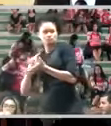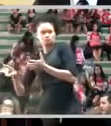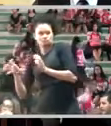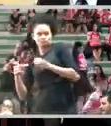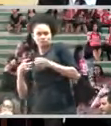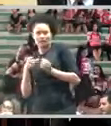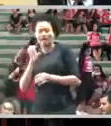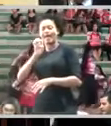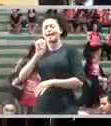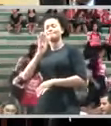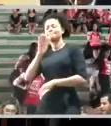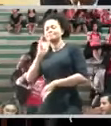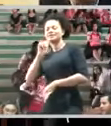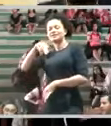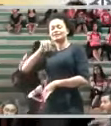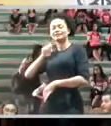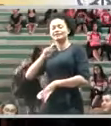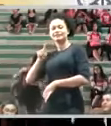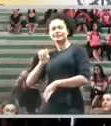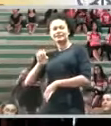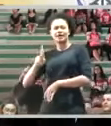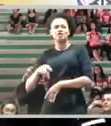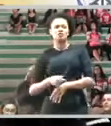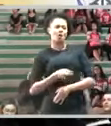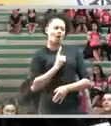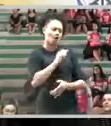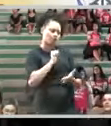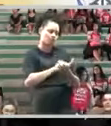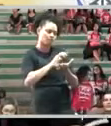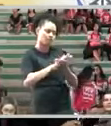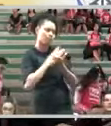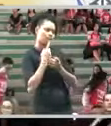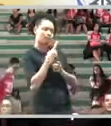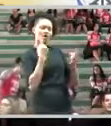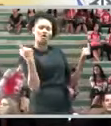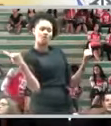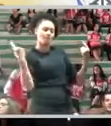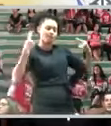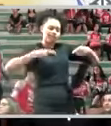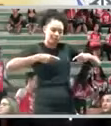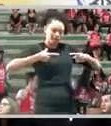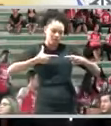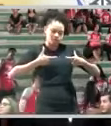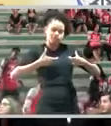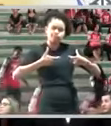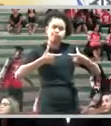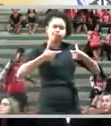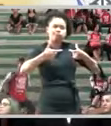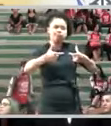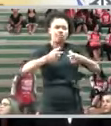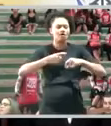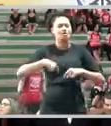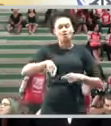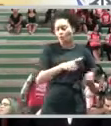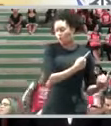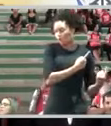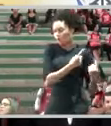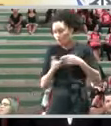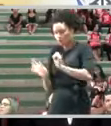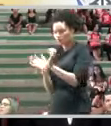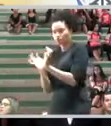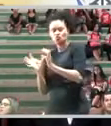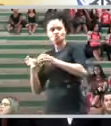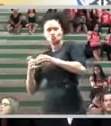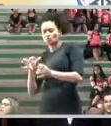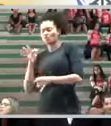Ebenezer e ameaça, entra em guerra. Agora Israel entra em guerra contra os filisteus